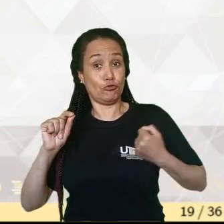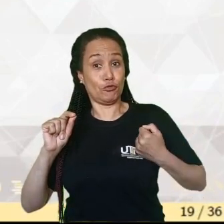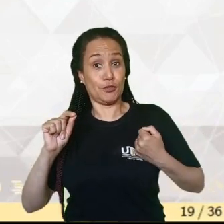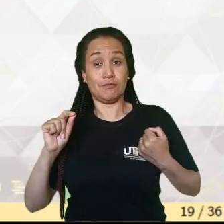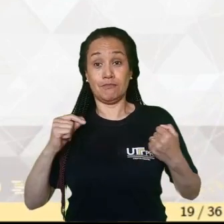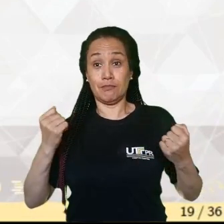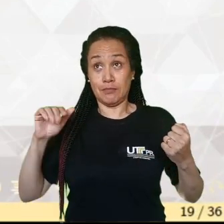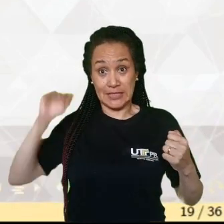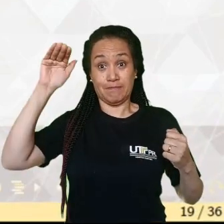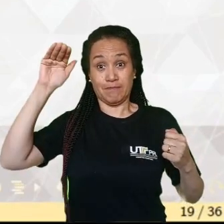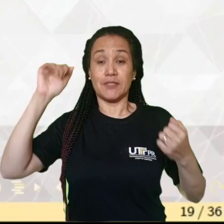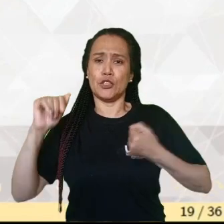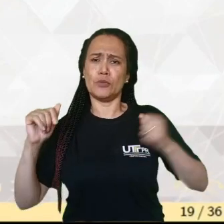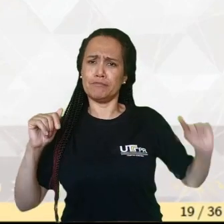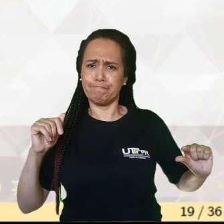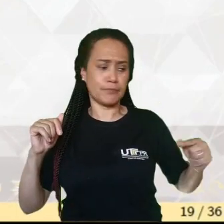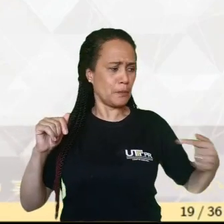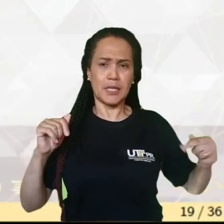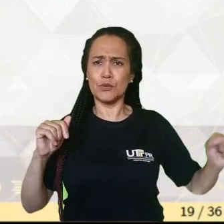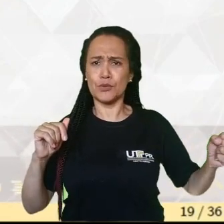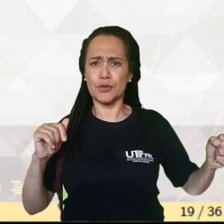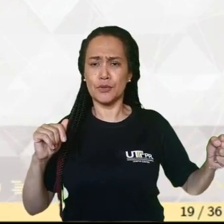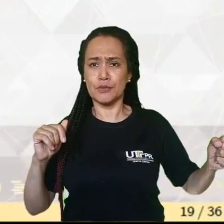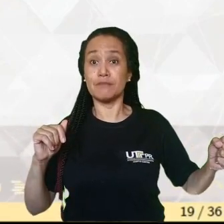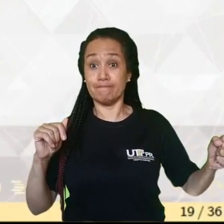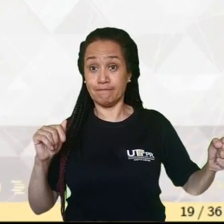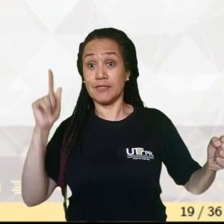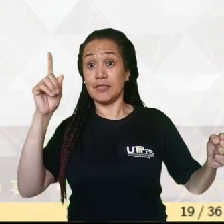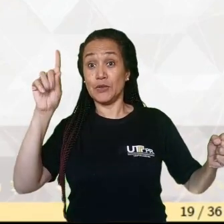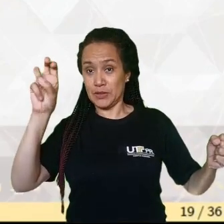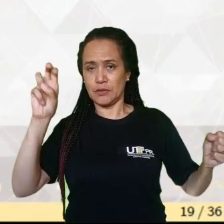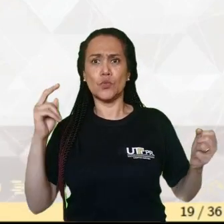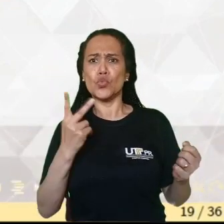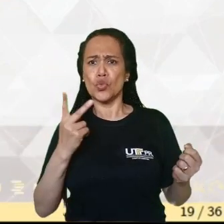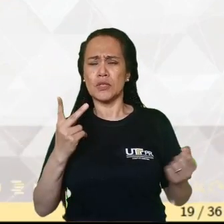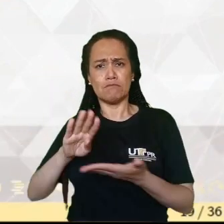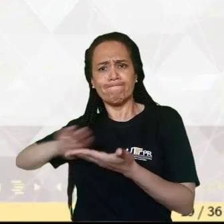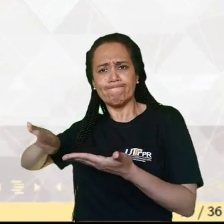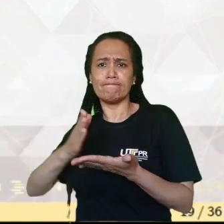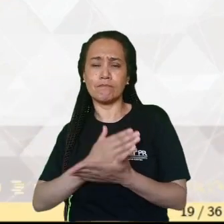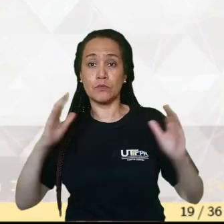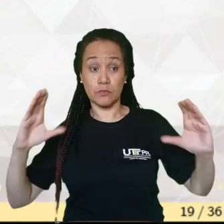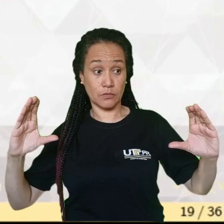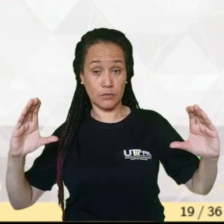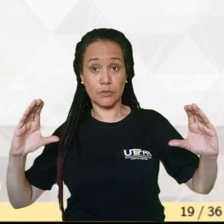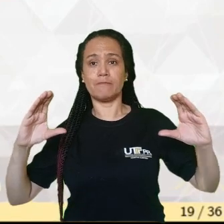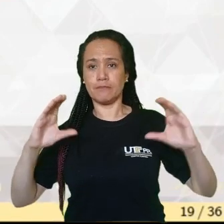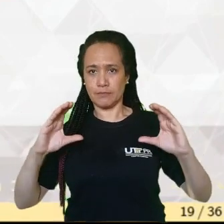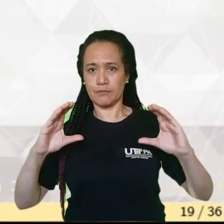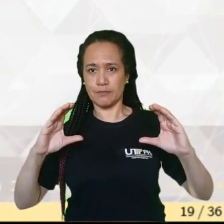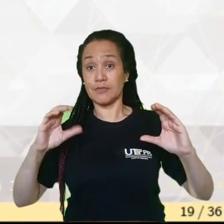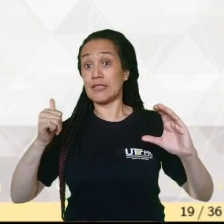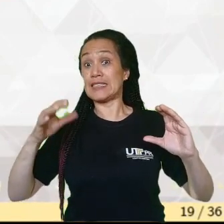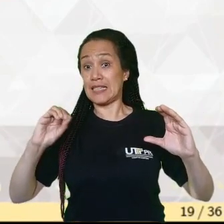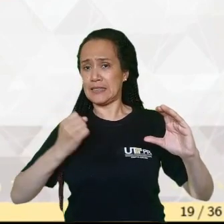observação acima e uma observação abaixo, que é o número menos 8 e o número menos 15. Retirando ambos, nós temos então agora, foi